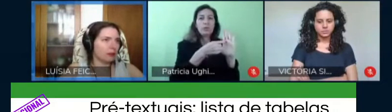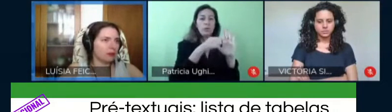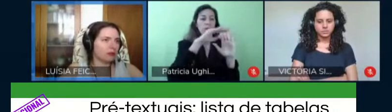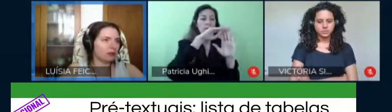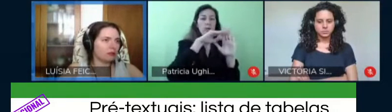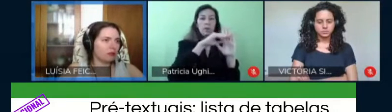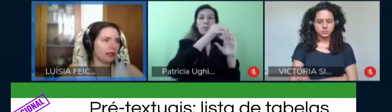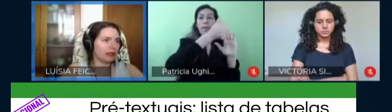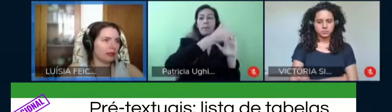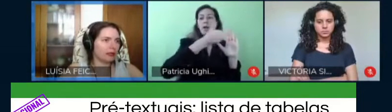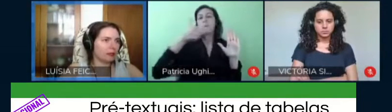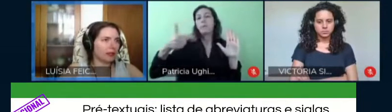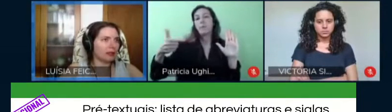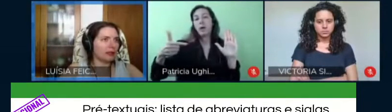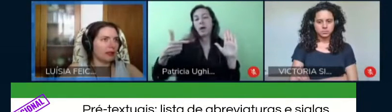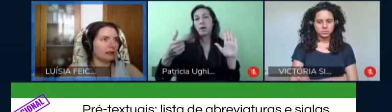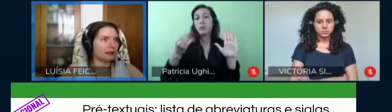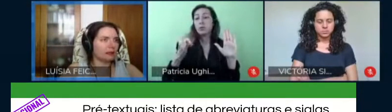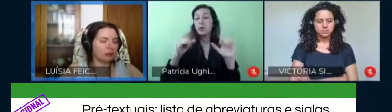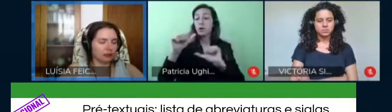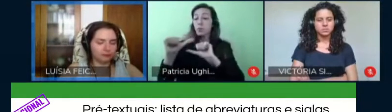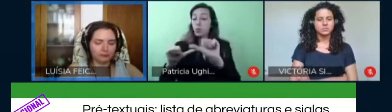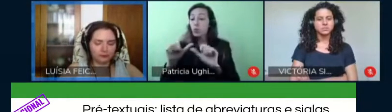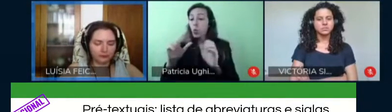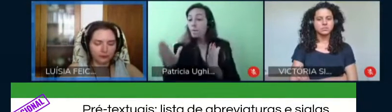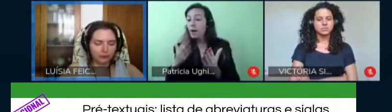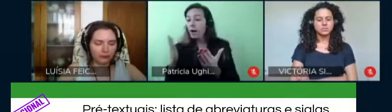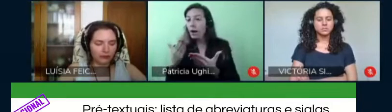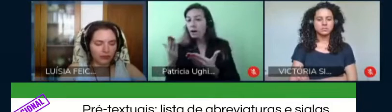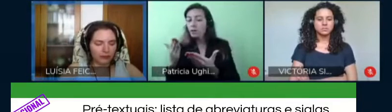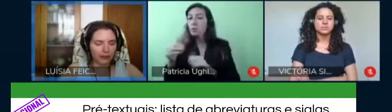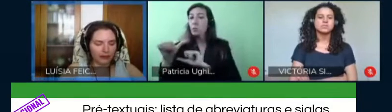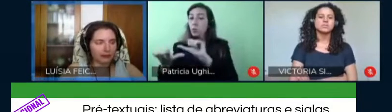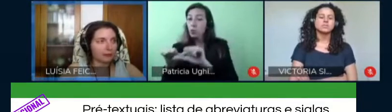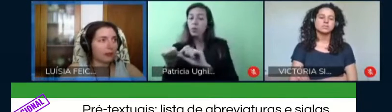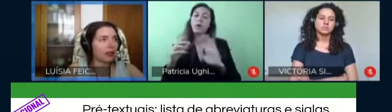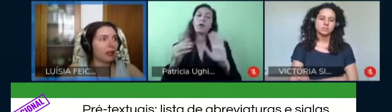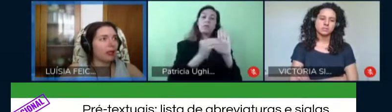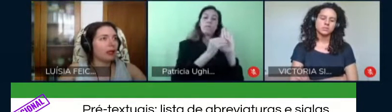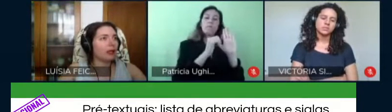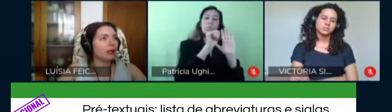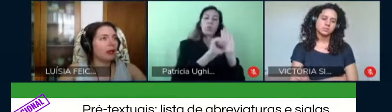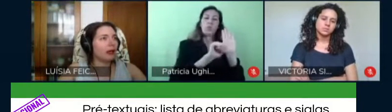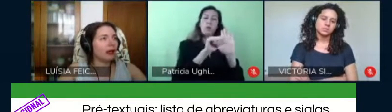elas acabam mudando de lugar aqui também na lista de tabelas.